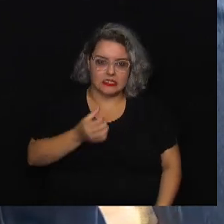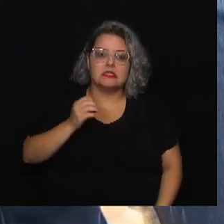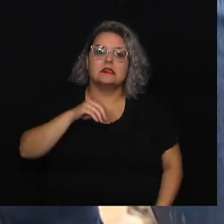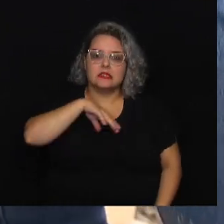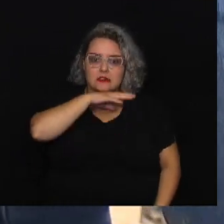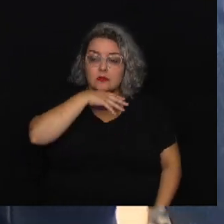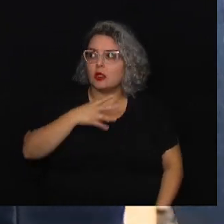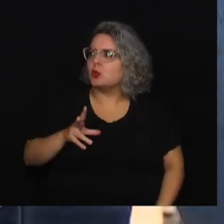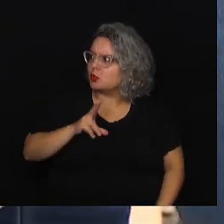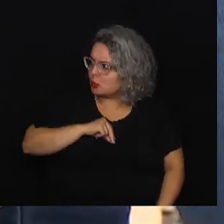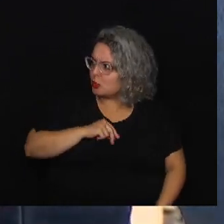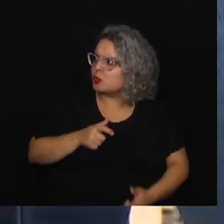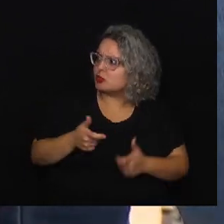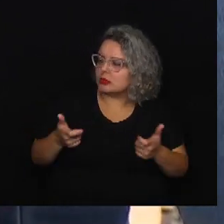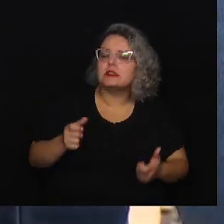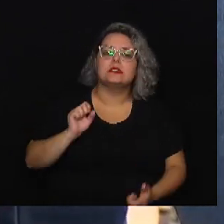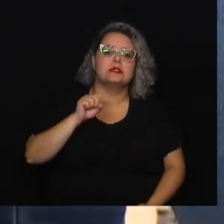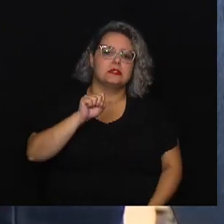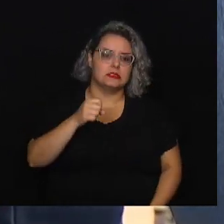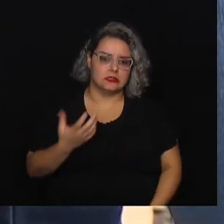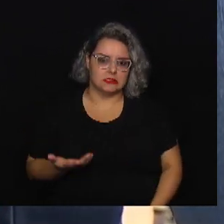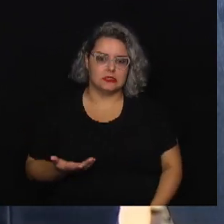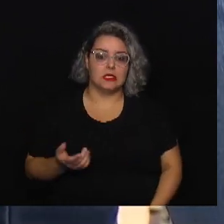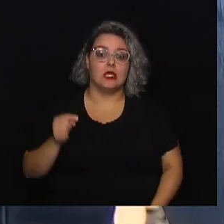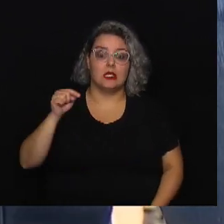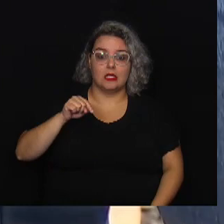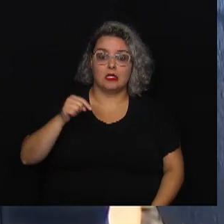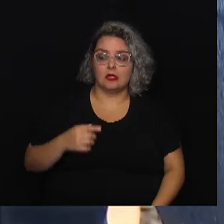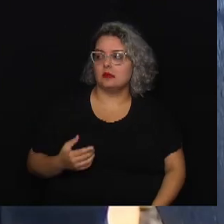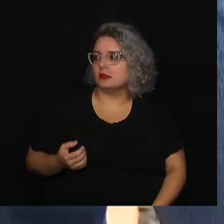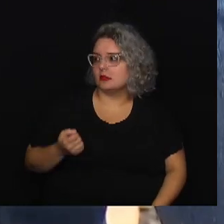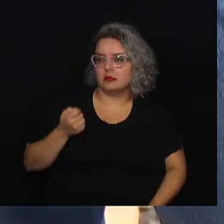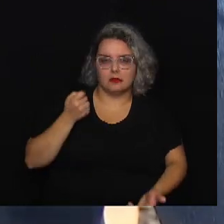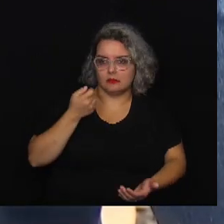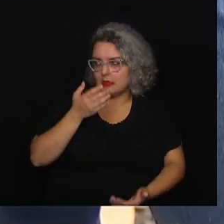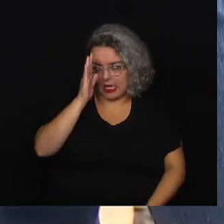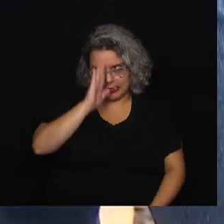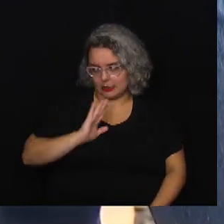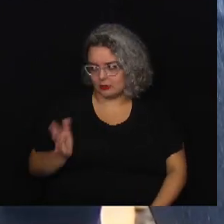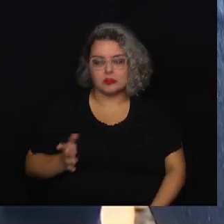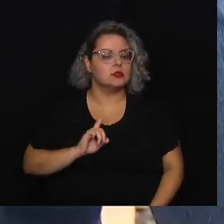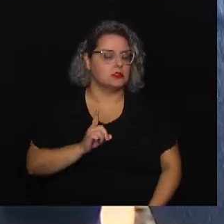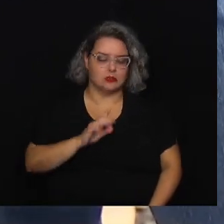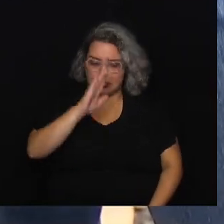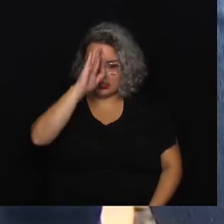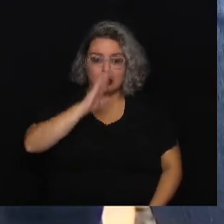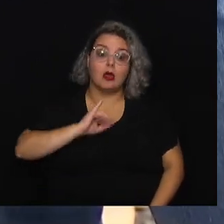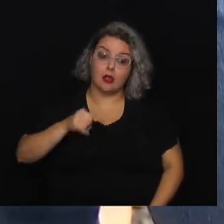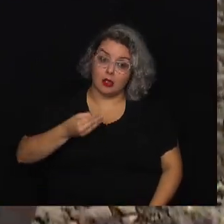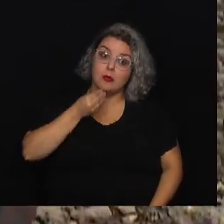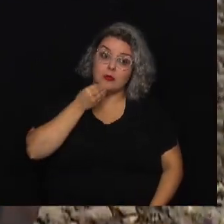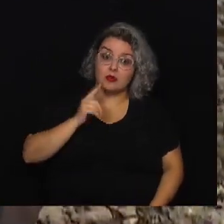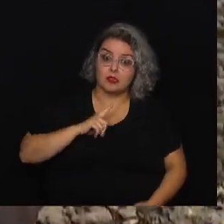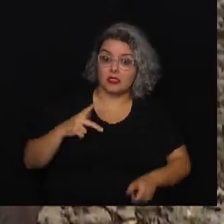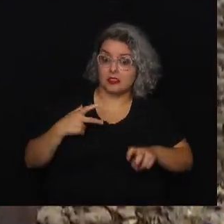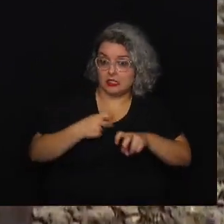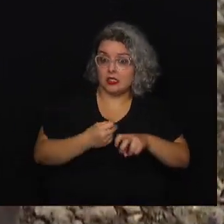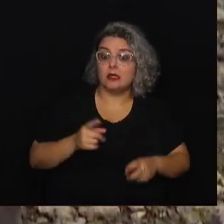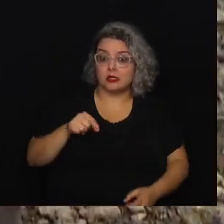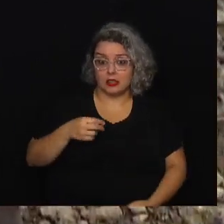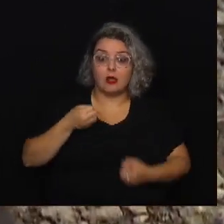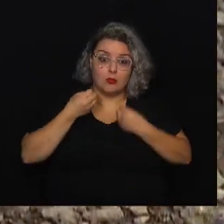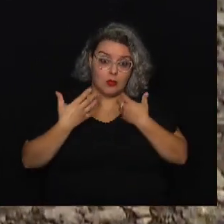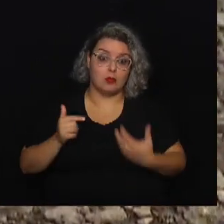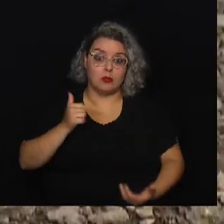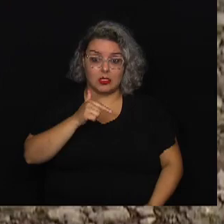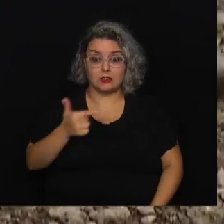Puxa vida, é bastante, né? Sim. E aqui... Não cobra nada, é gratuito? Não cobra nada, e aproveitar que tem a vacina, que é muito bom para não